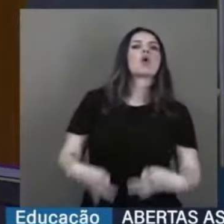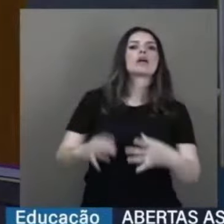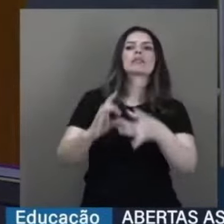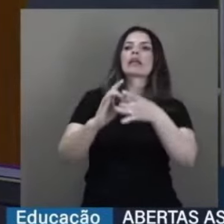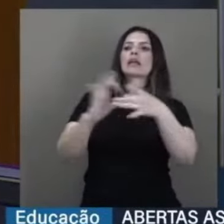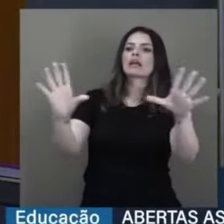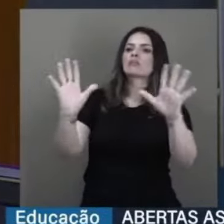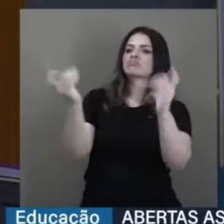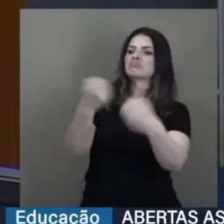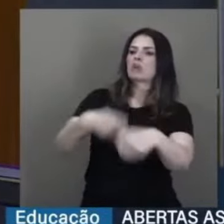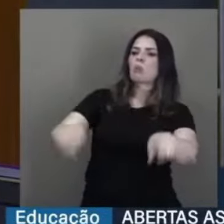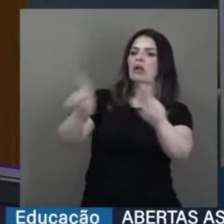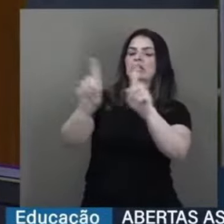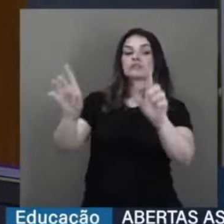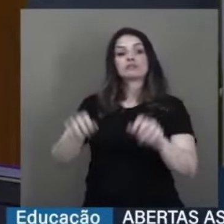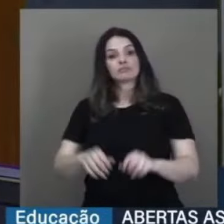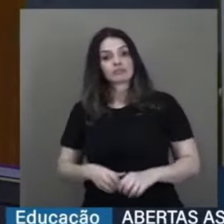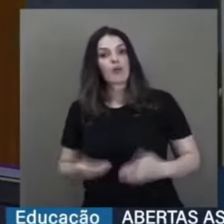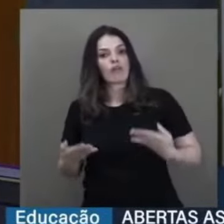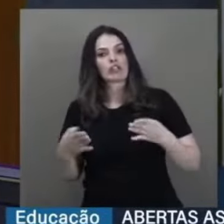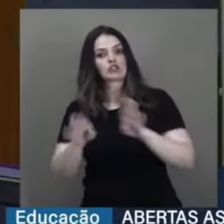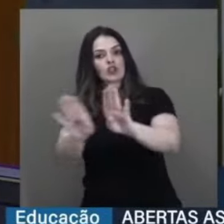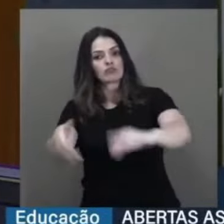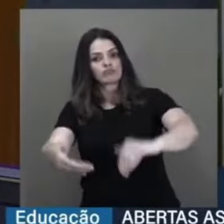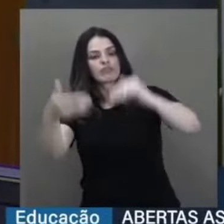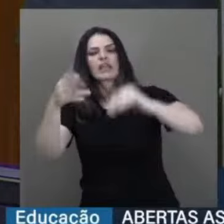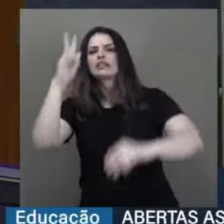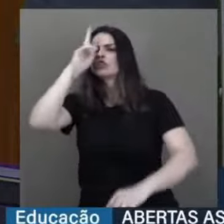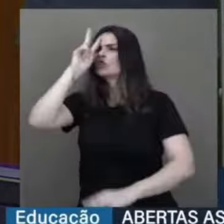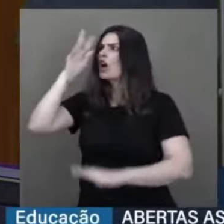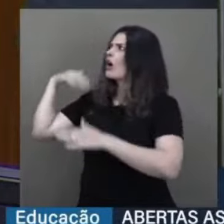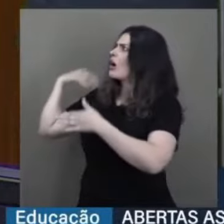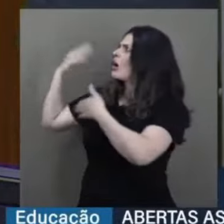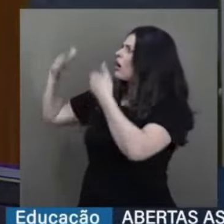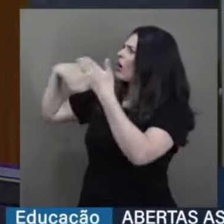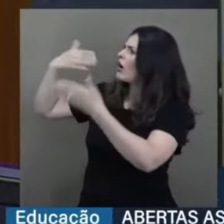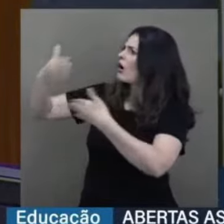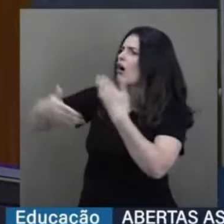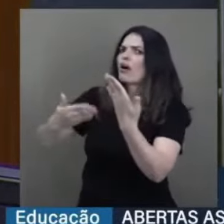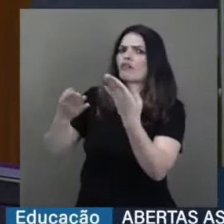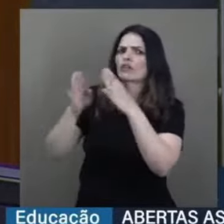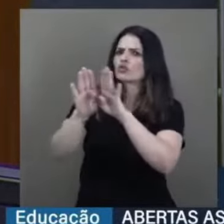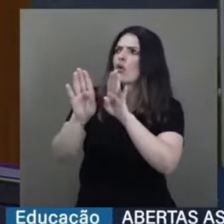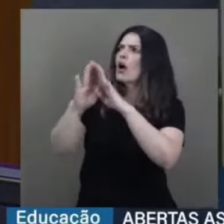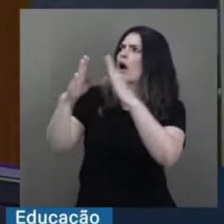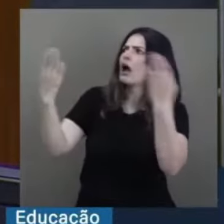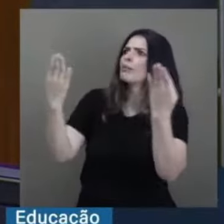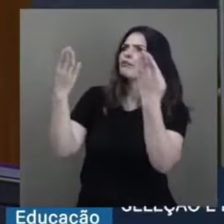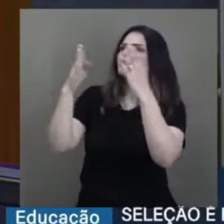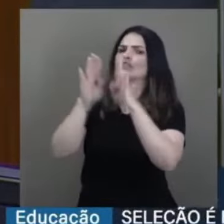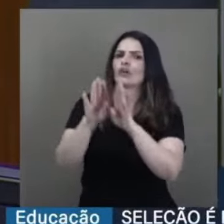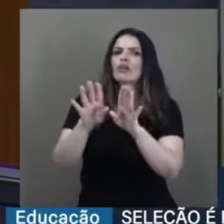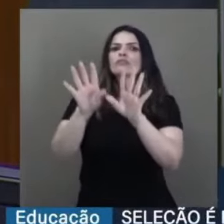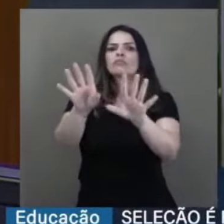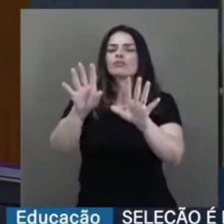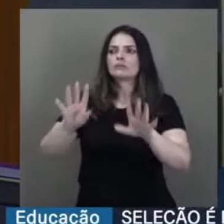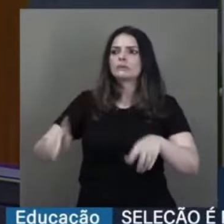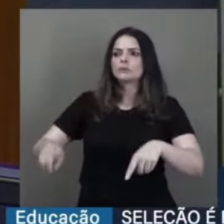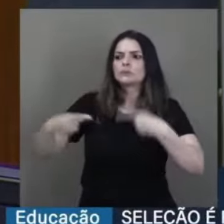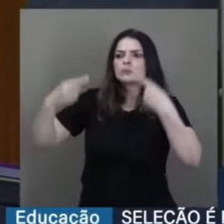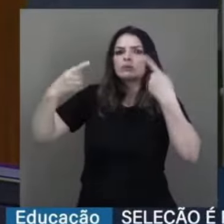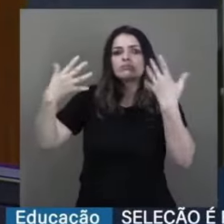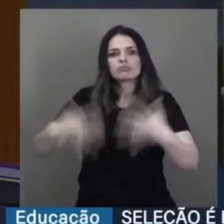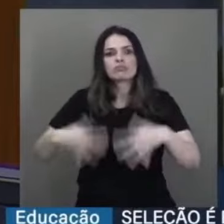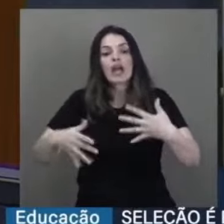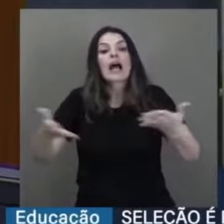democracia diante desses desafios históricos e contemporâneos mais do que nunca se faz necessário o